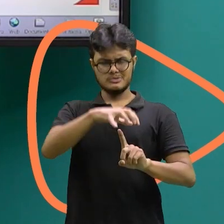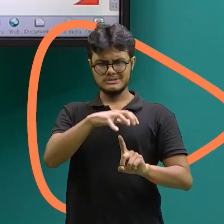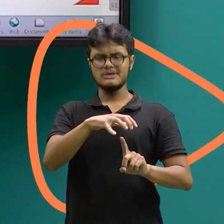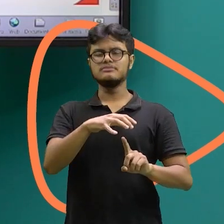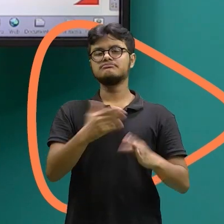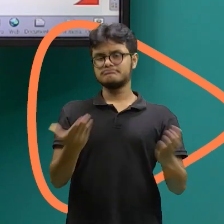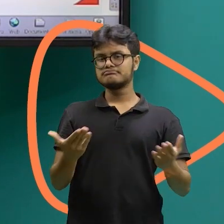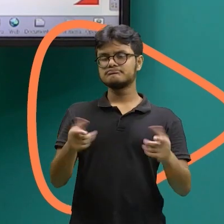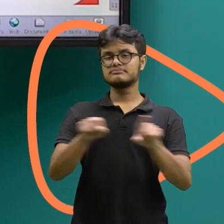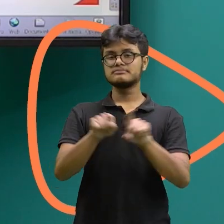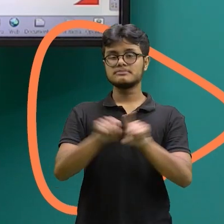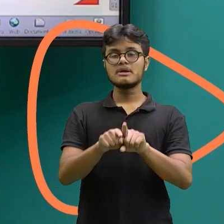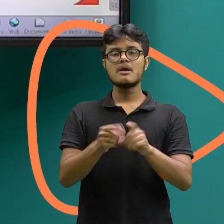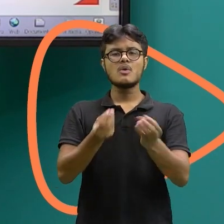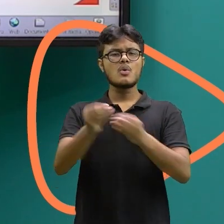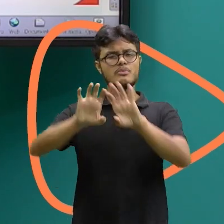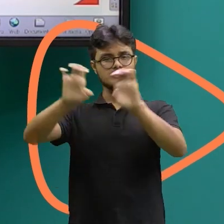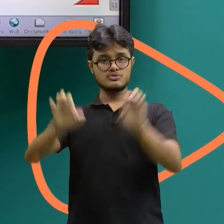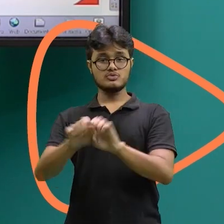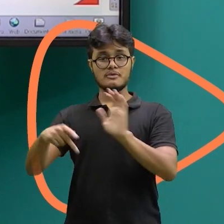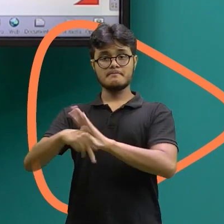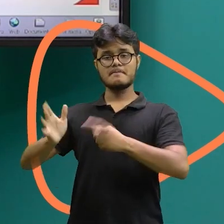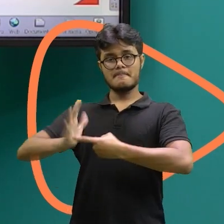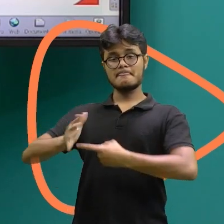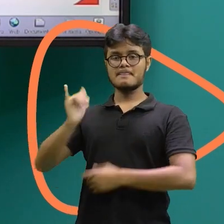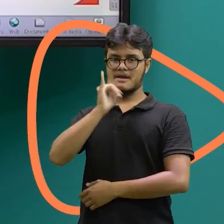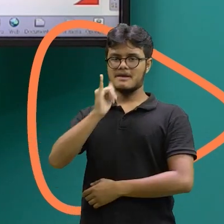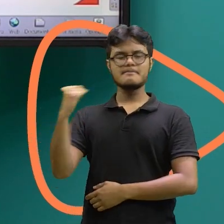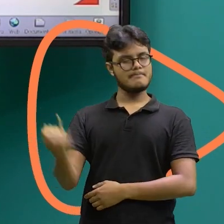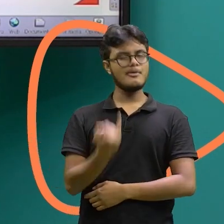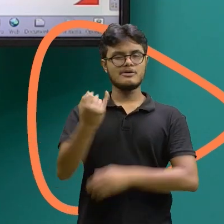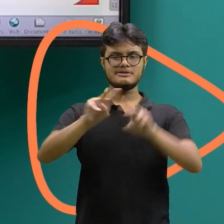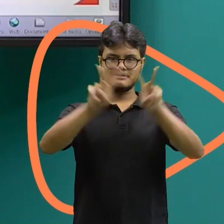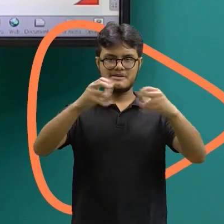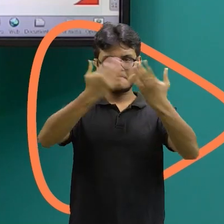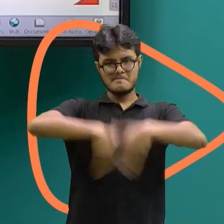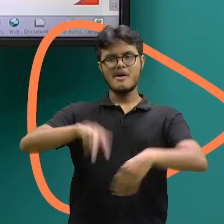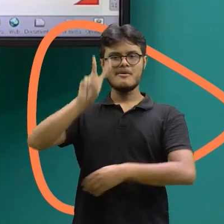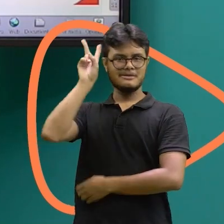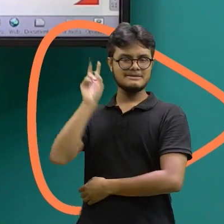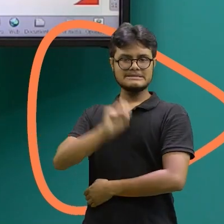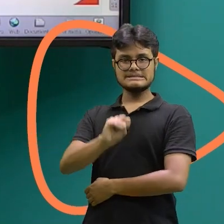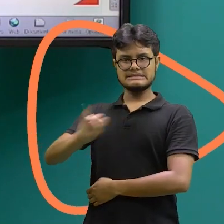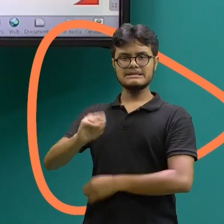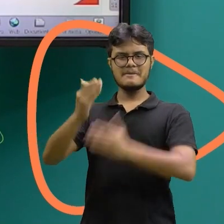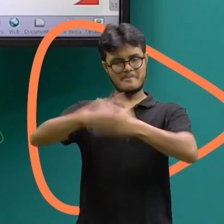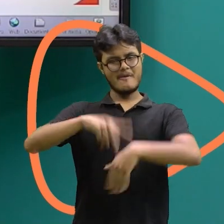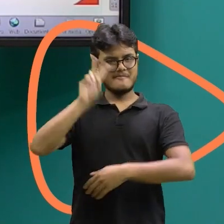um pouco sobre equação de gerador, assuntos que são importantíssimos aí para o SIS2 e